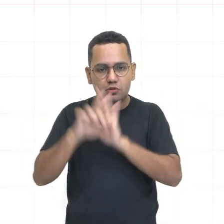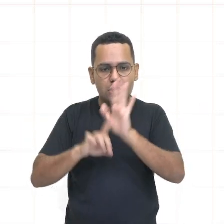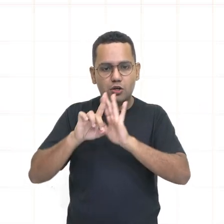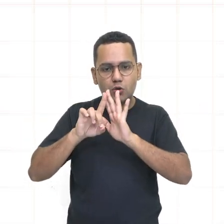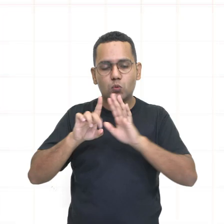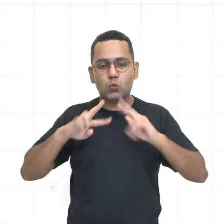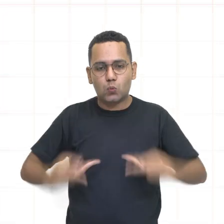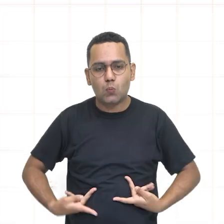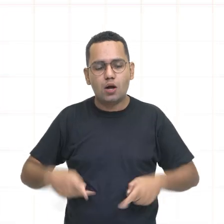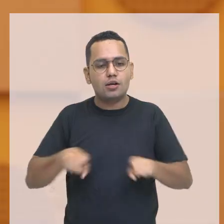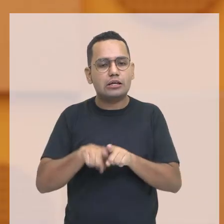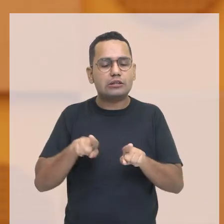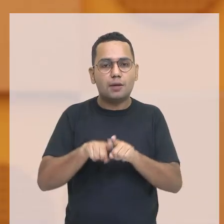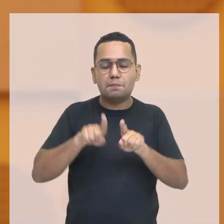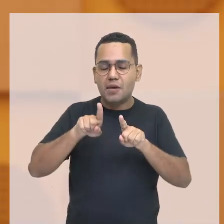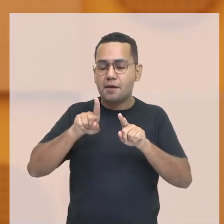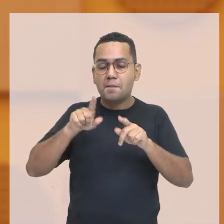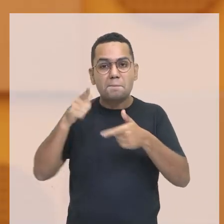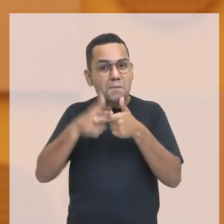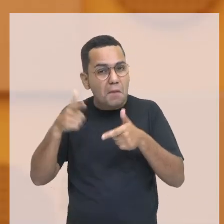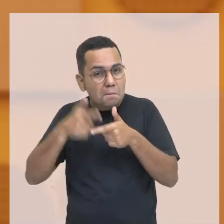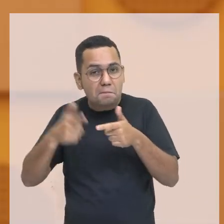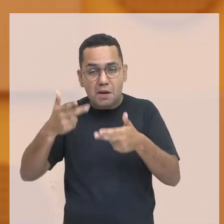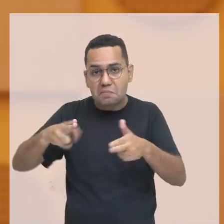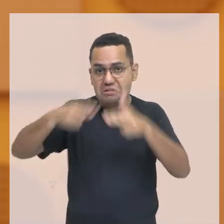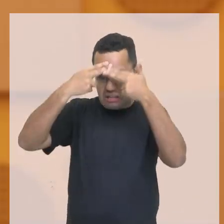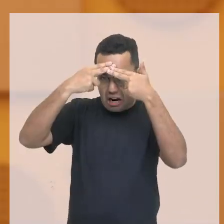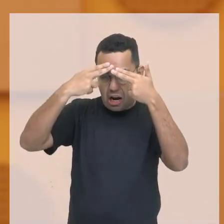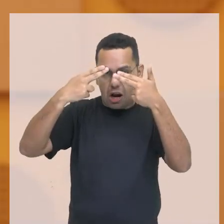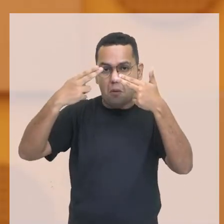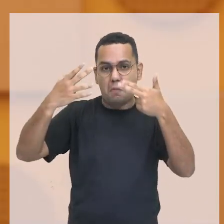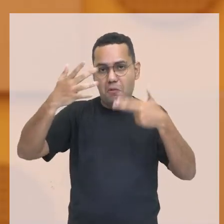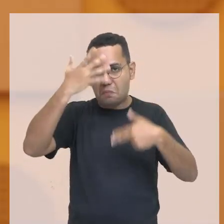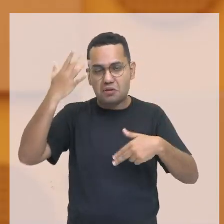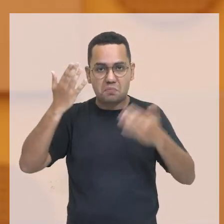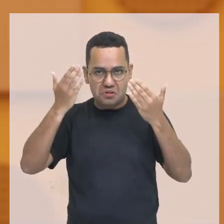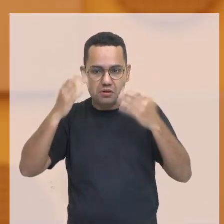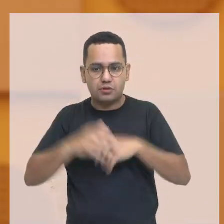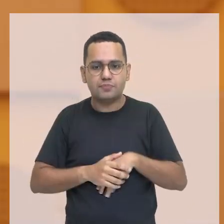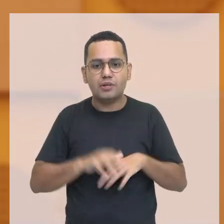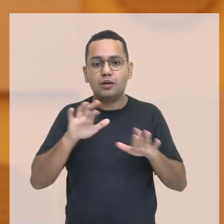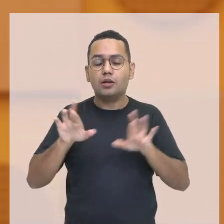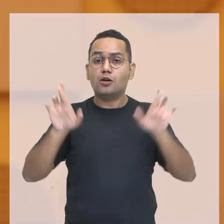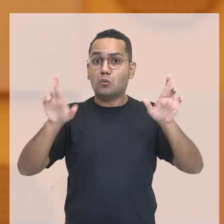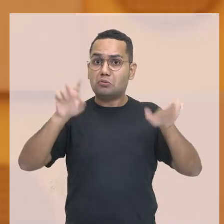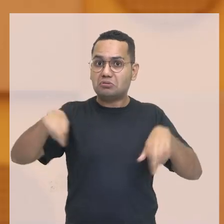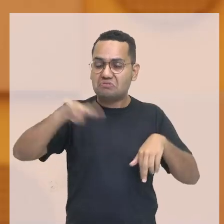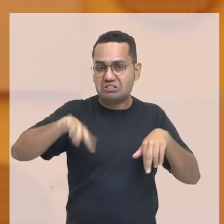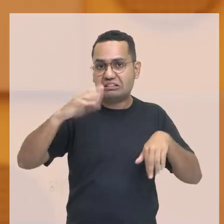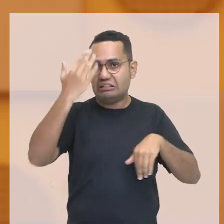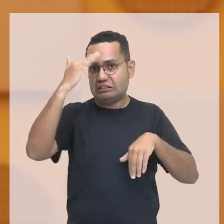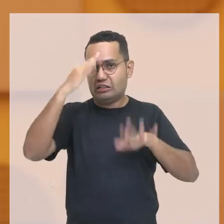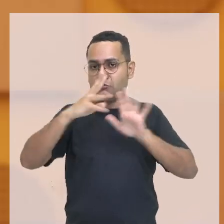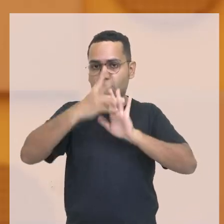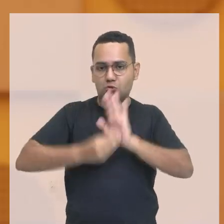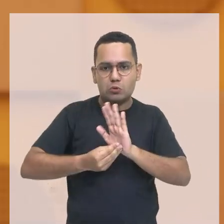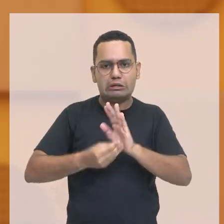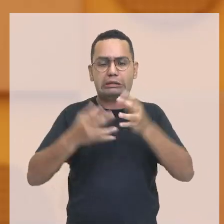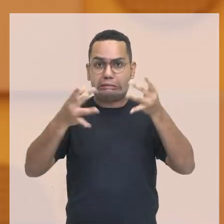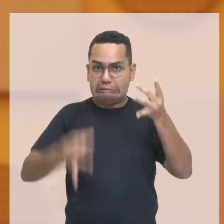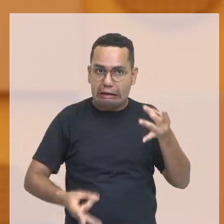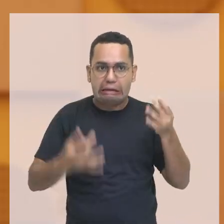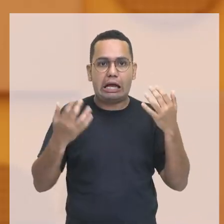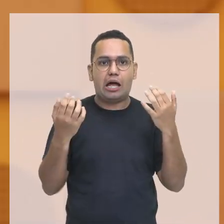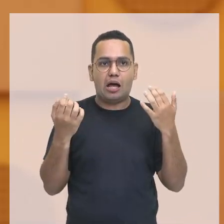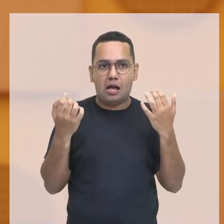principais consequências desses regimes totalitários. Espero que vocês tenham compreendido o conteúdo. Eu sei que é um conteúdo denso, conteúdo